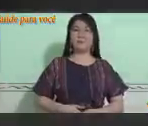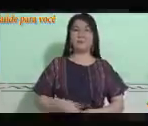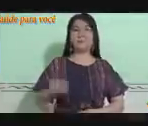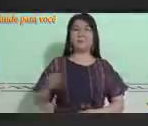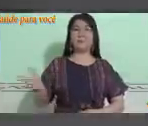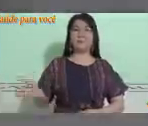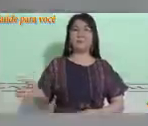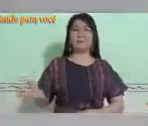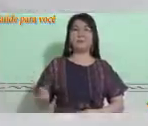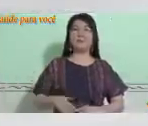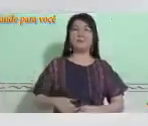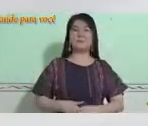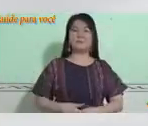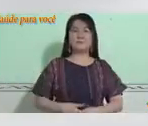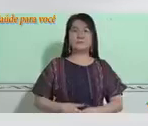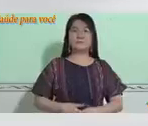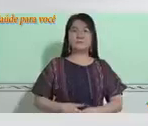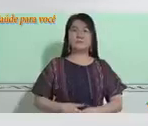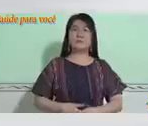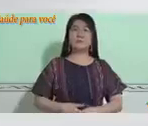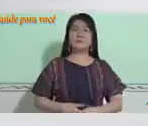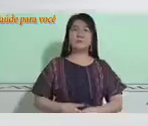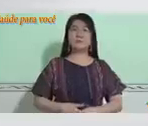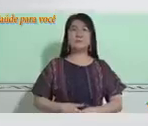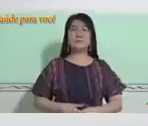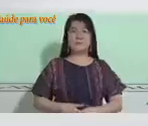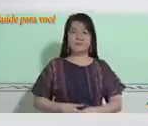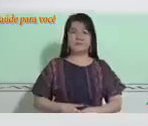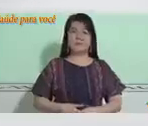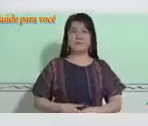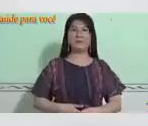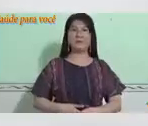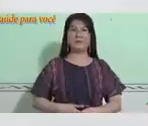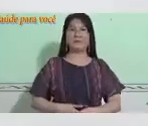biópsia indicar que estes não estão afetados.